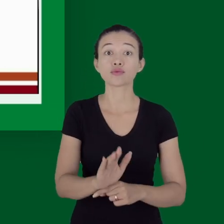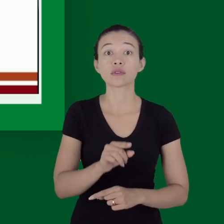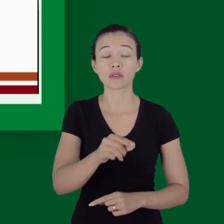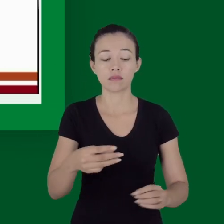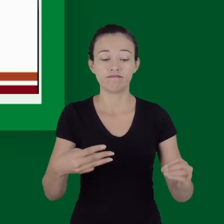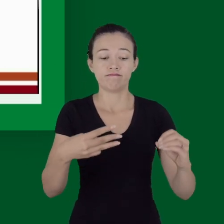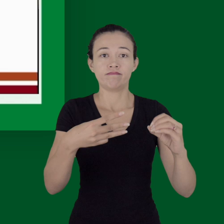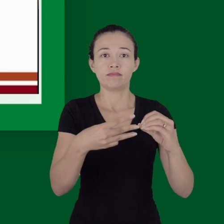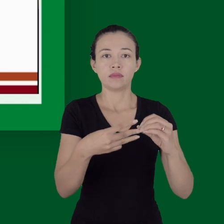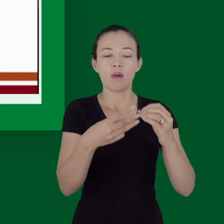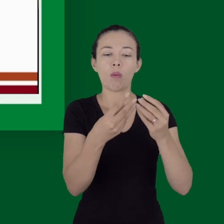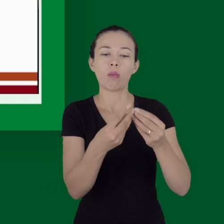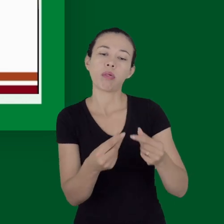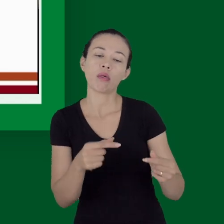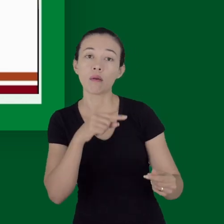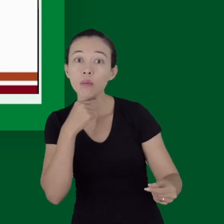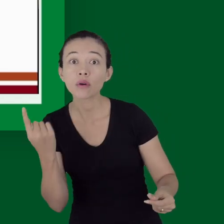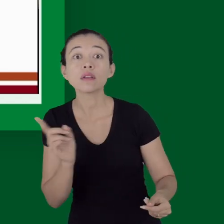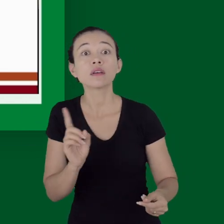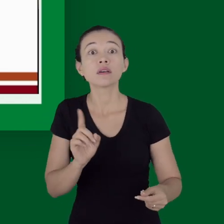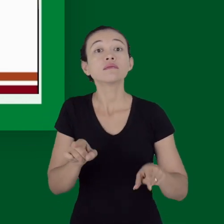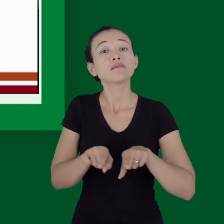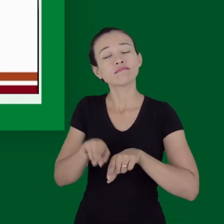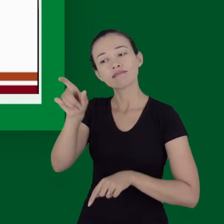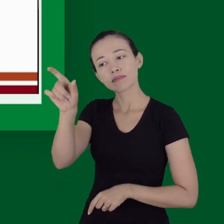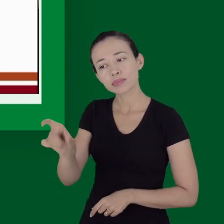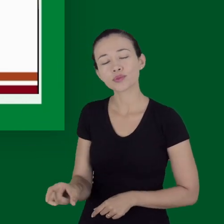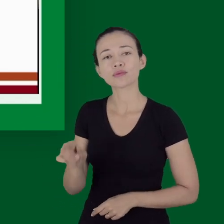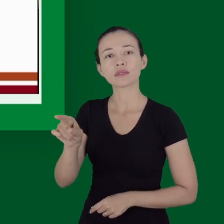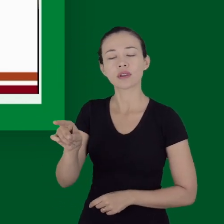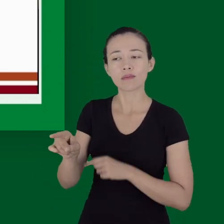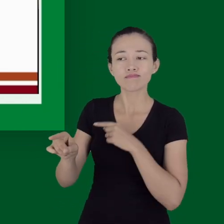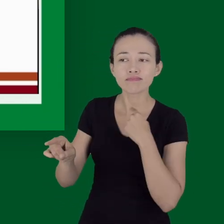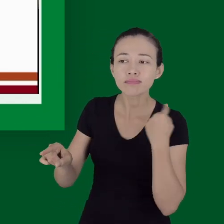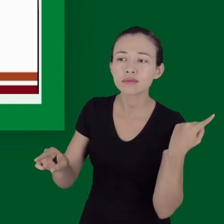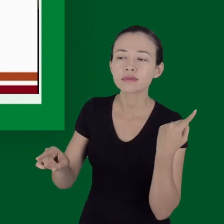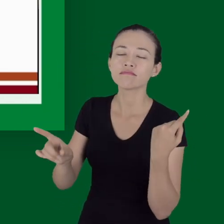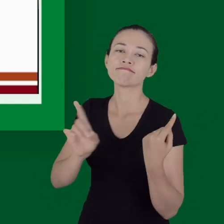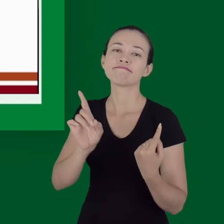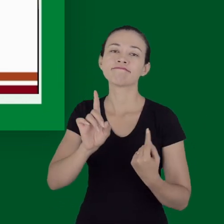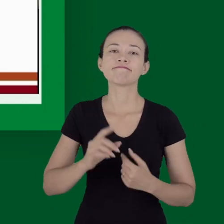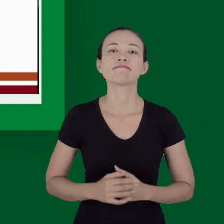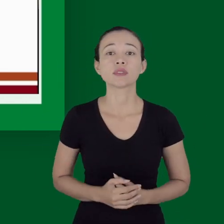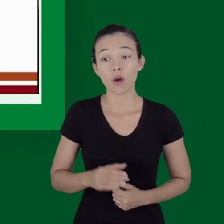indivíduo a morte do paciente se esse mecanismo não for corrigido